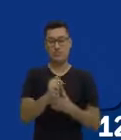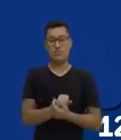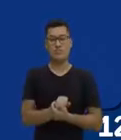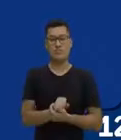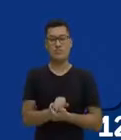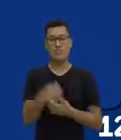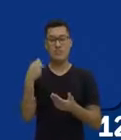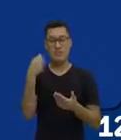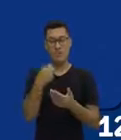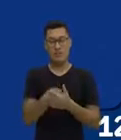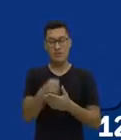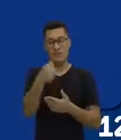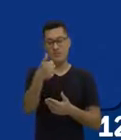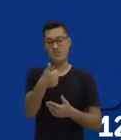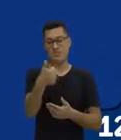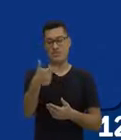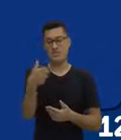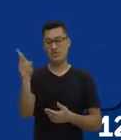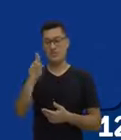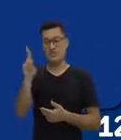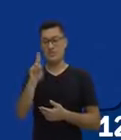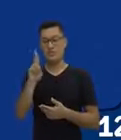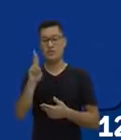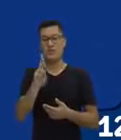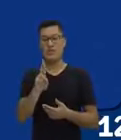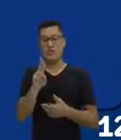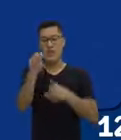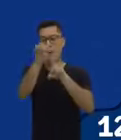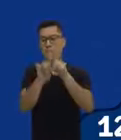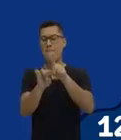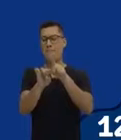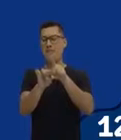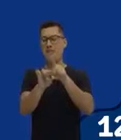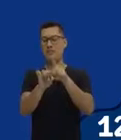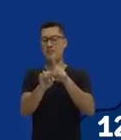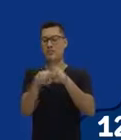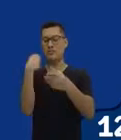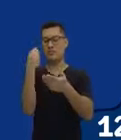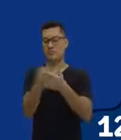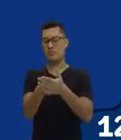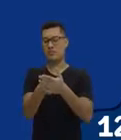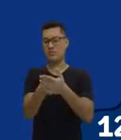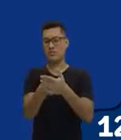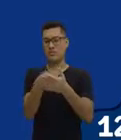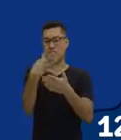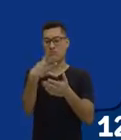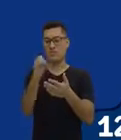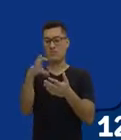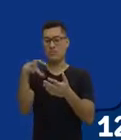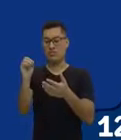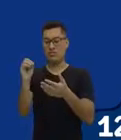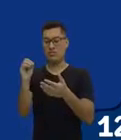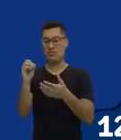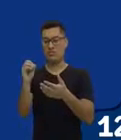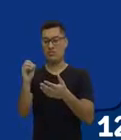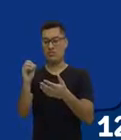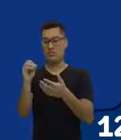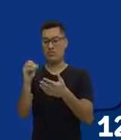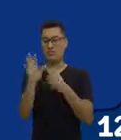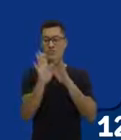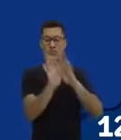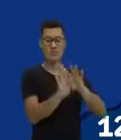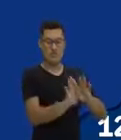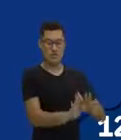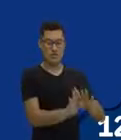12 reais. Então, olha lá, naquele mês ele vai gastar sempre quanto? 400 reais. Isso ele já tem que deixar reservado